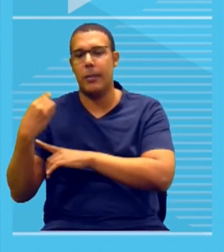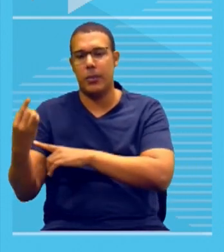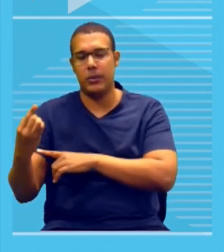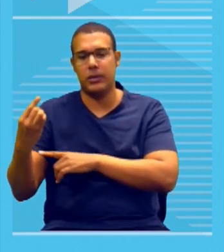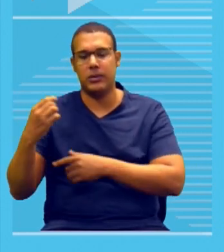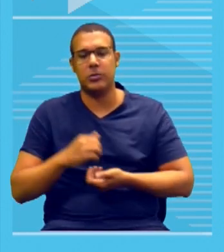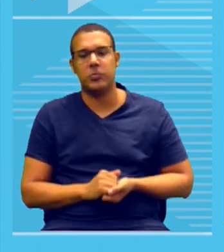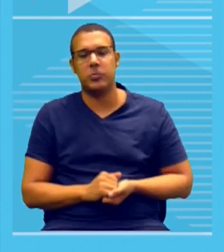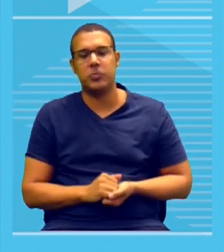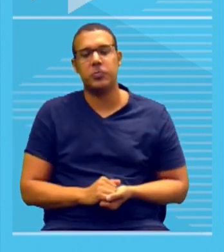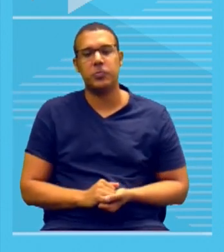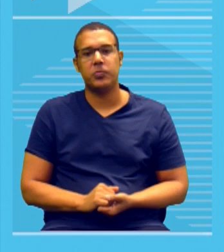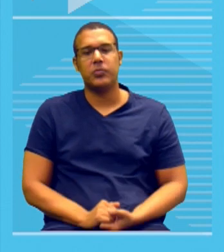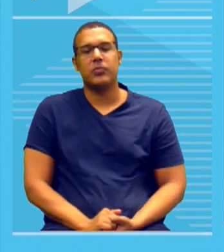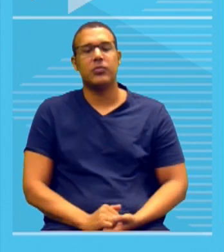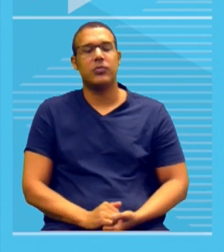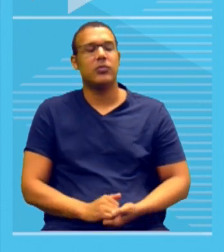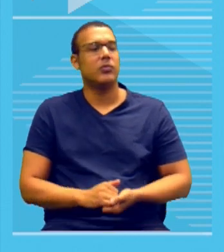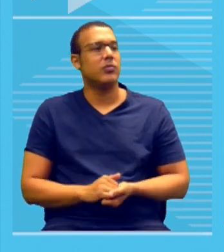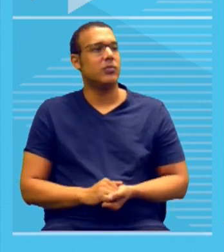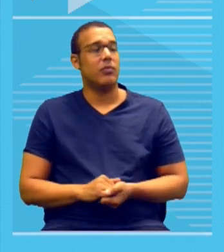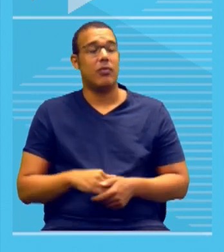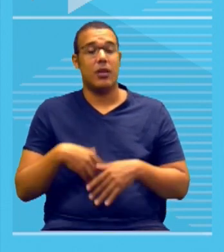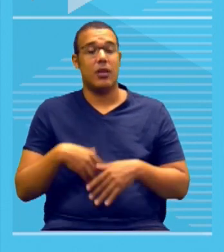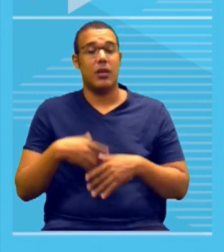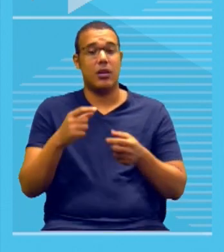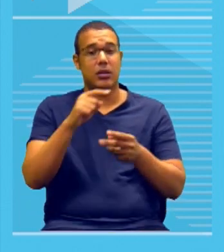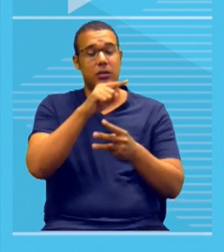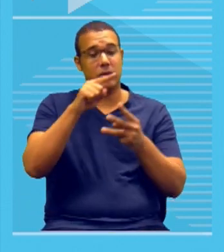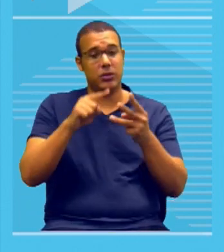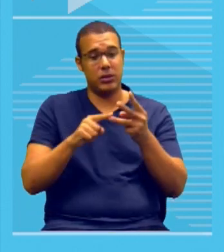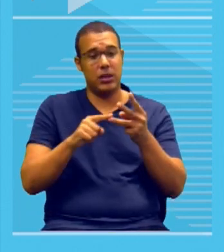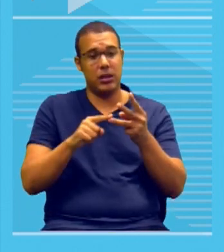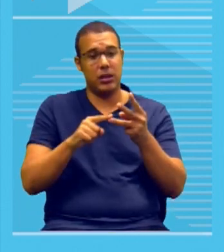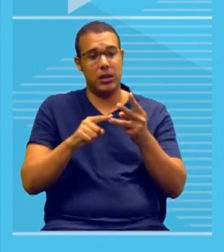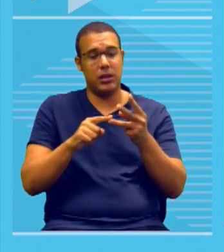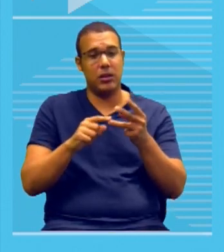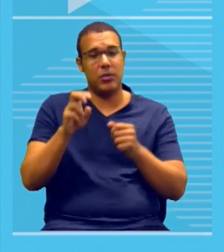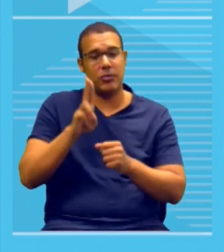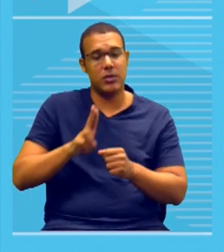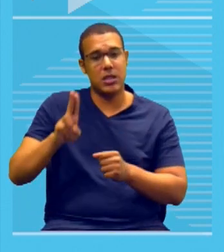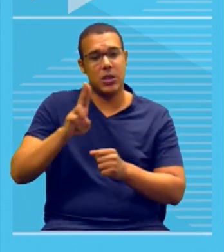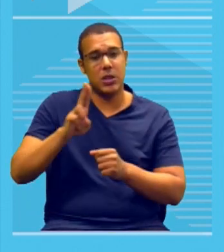tá bom então aí são as três posições para